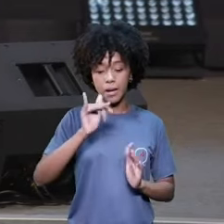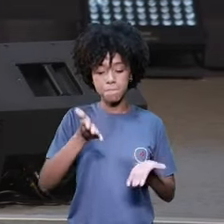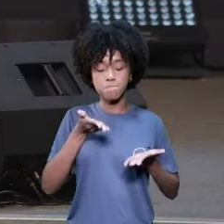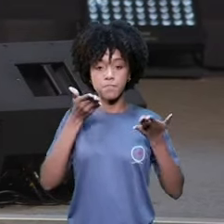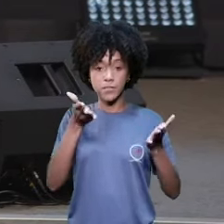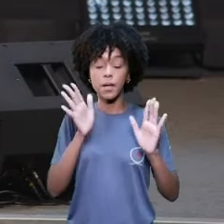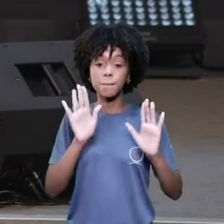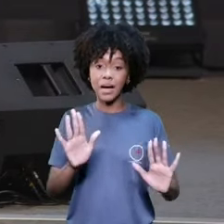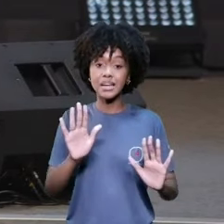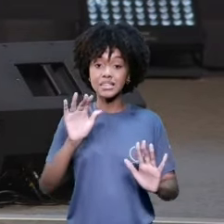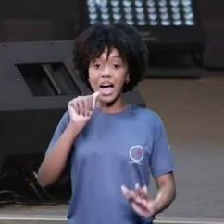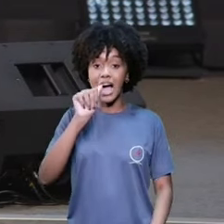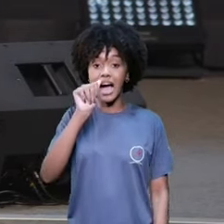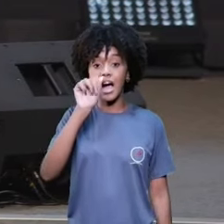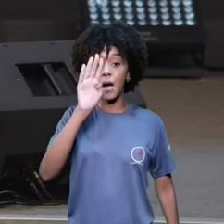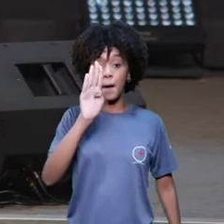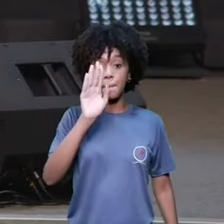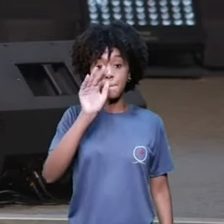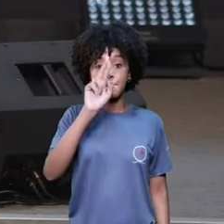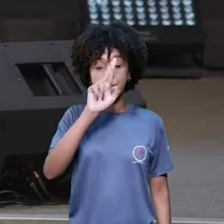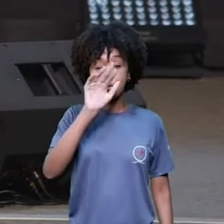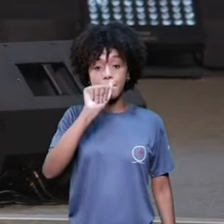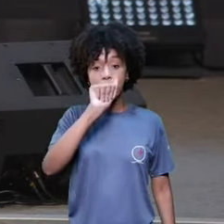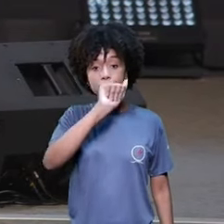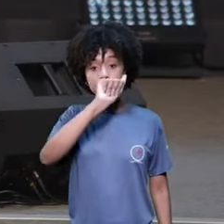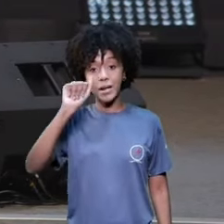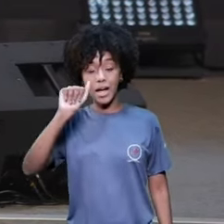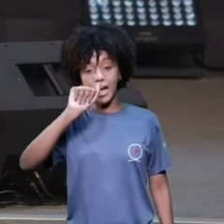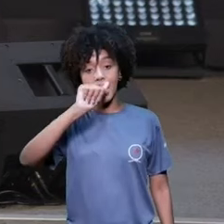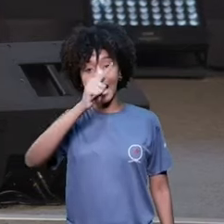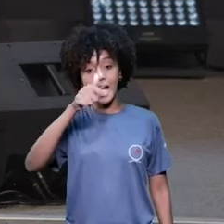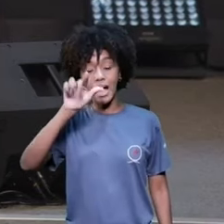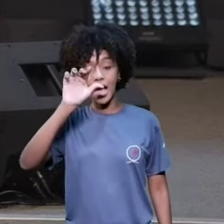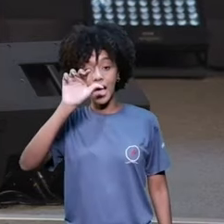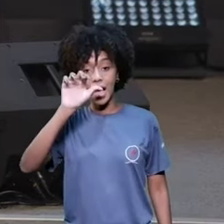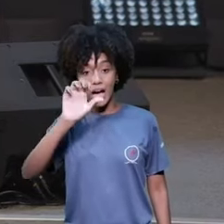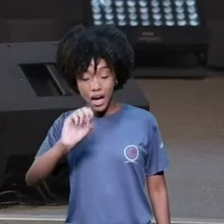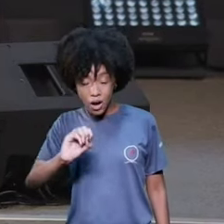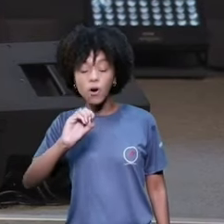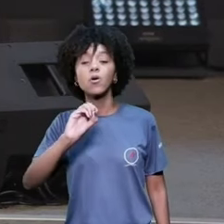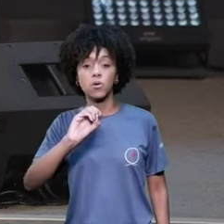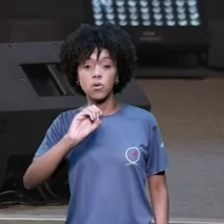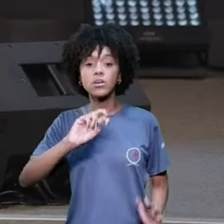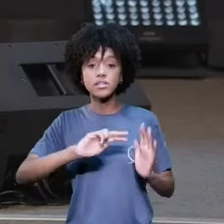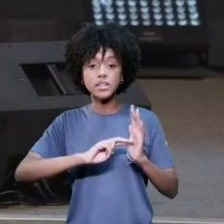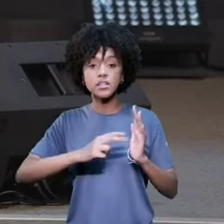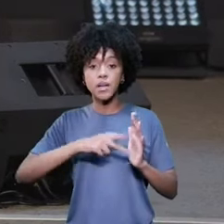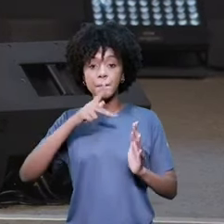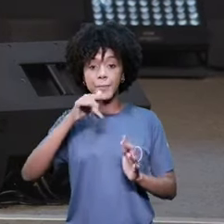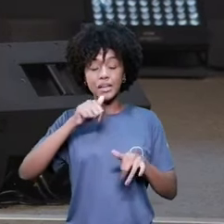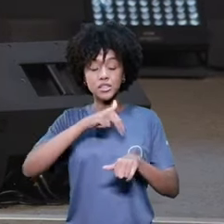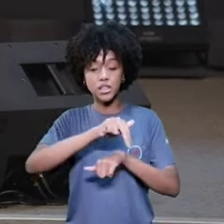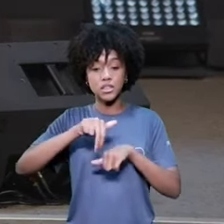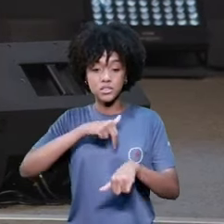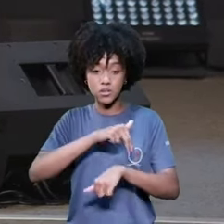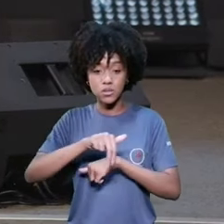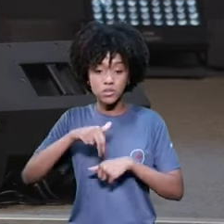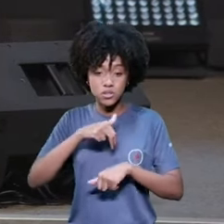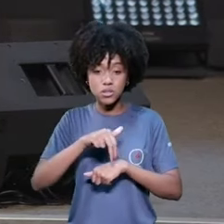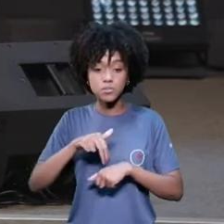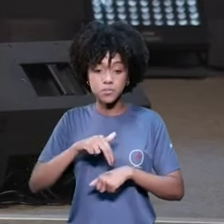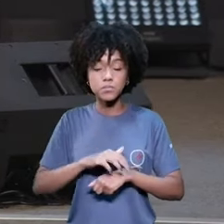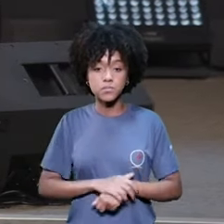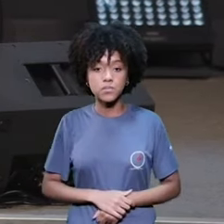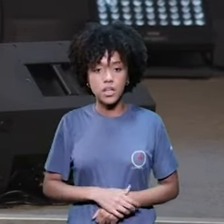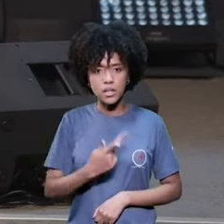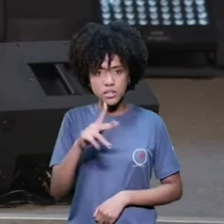colocou o nome nele que faz relação à promessa dele. Porque você sabe que o teu nome é a palavra que você vai mais ouvir durante toda a sua vida, não é? Hoje você deve ter ouvido o teu nome